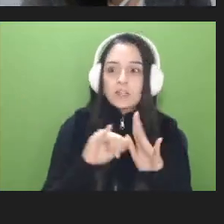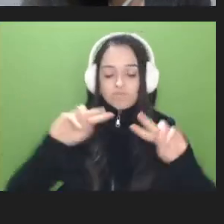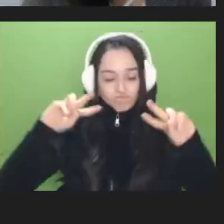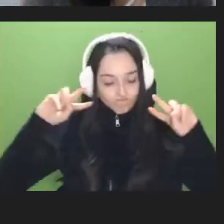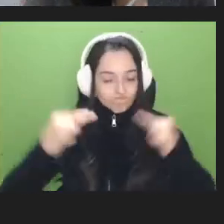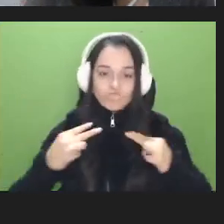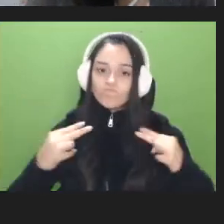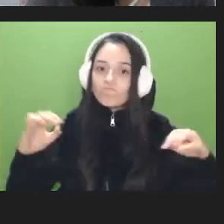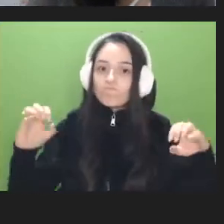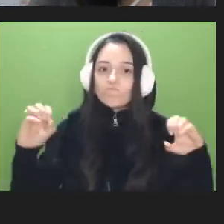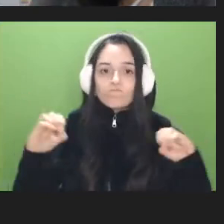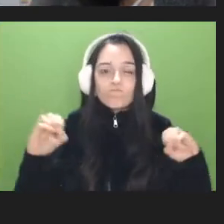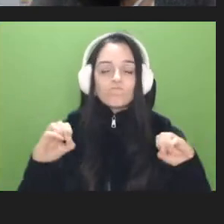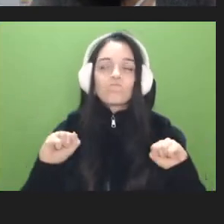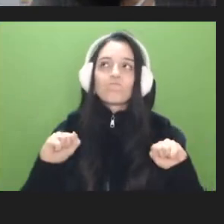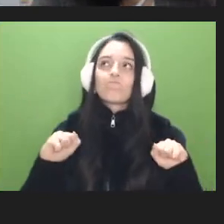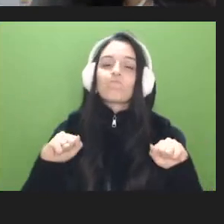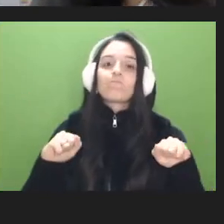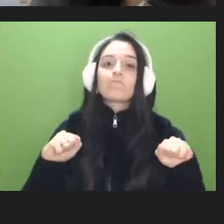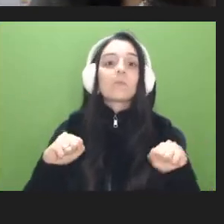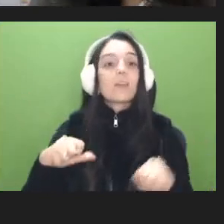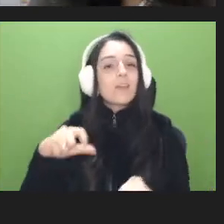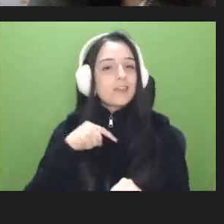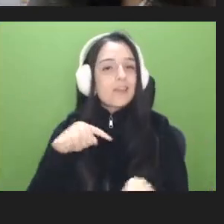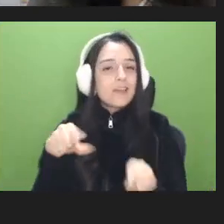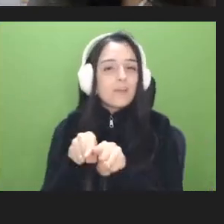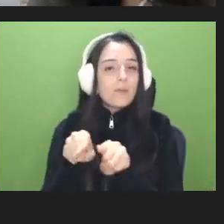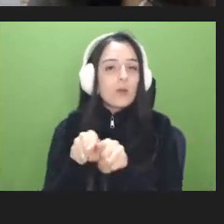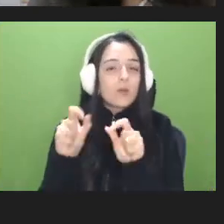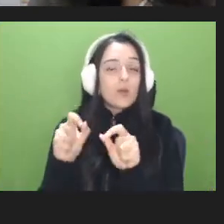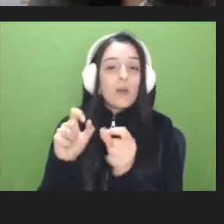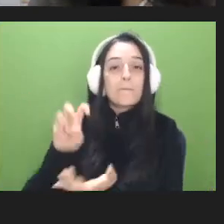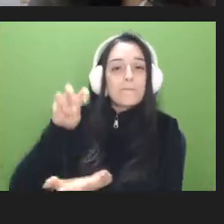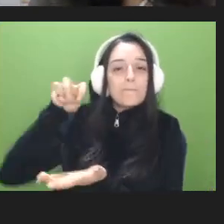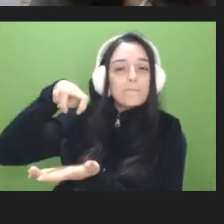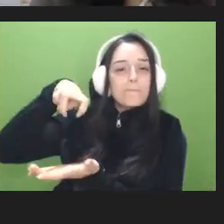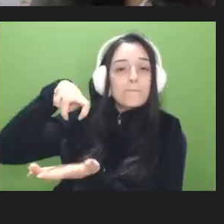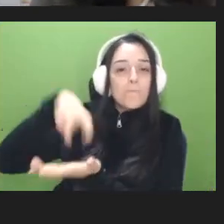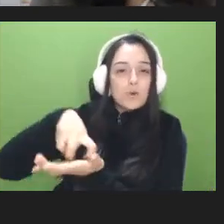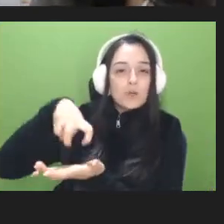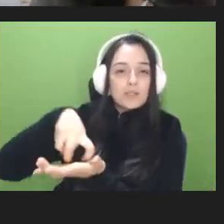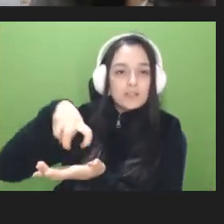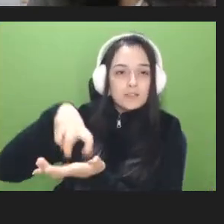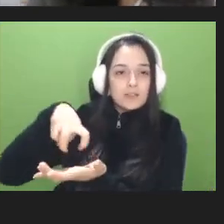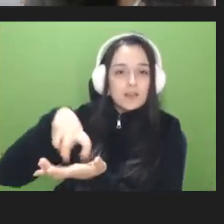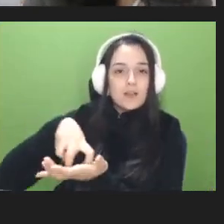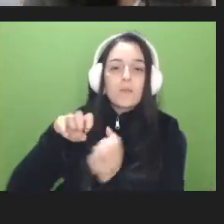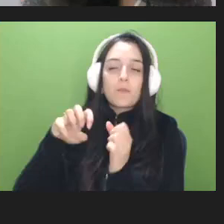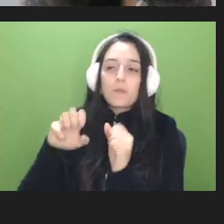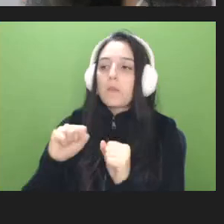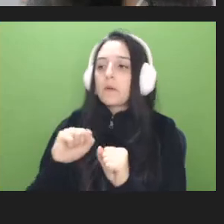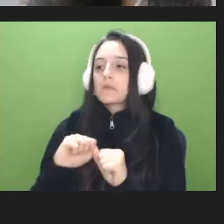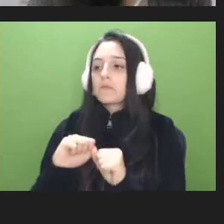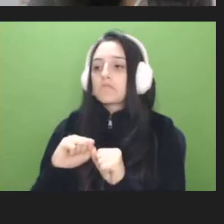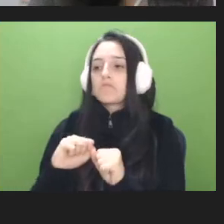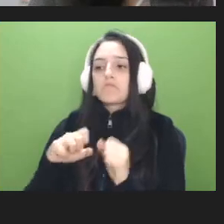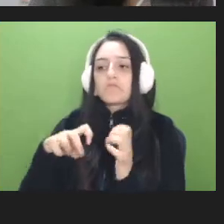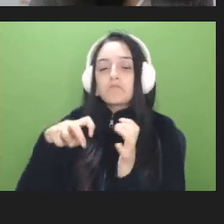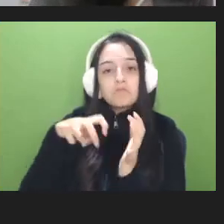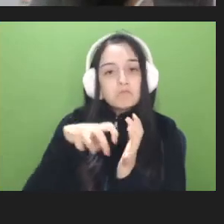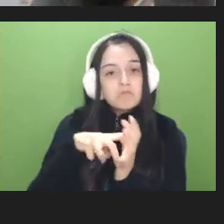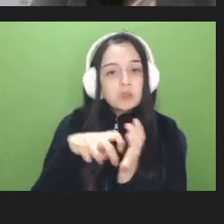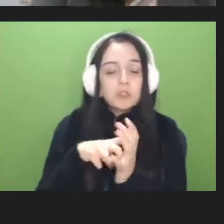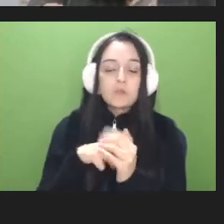Quando existe uma punição, que pode ser uma punição expressa ou pode ser uma punição